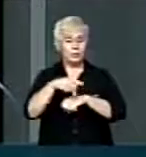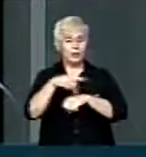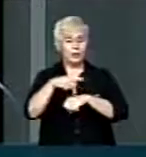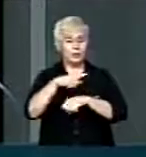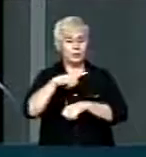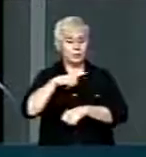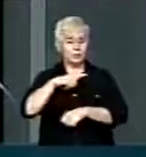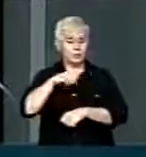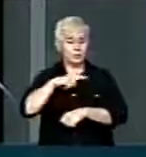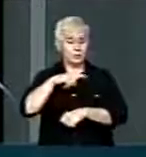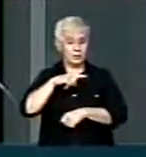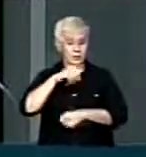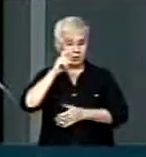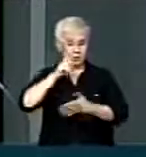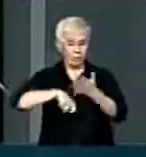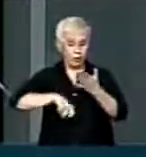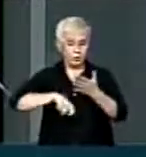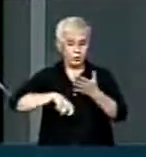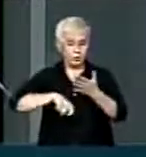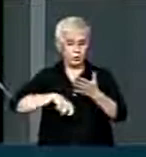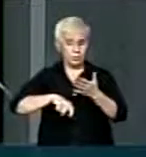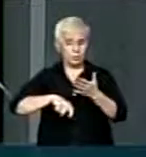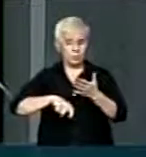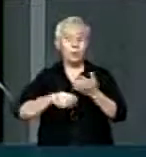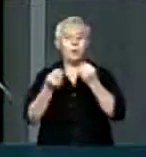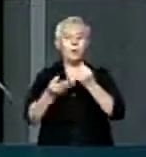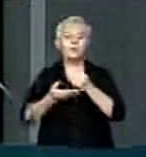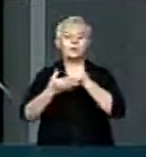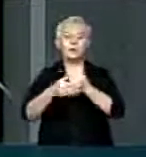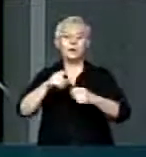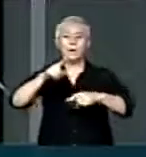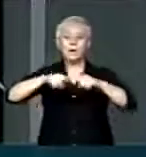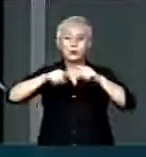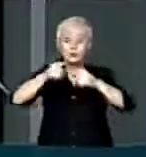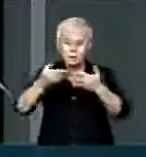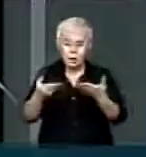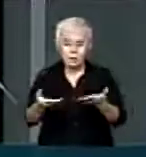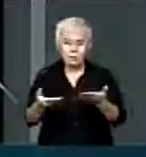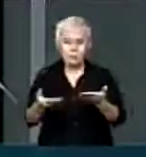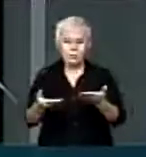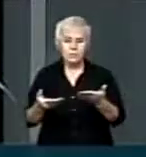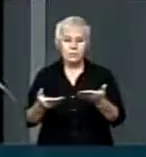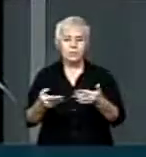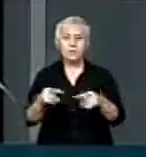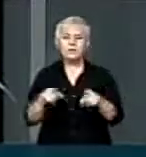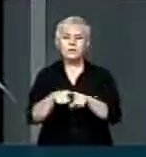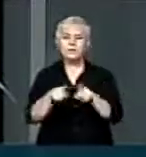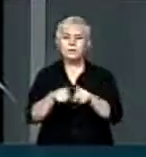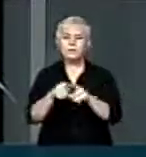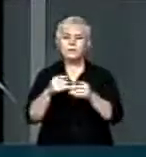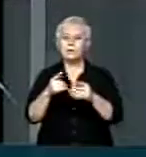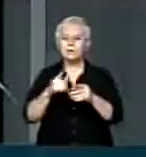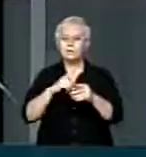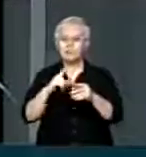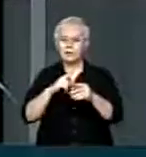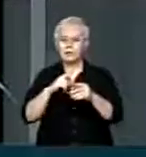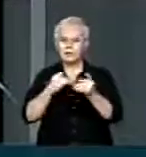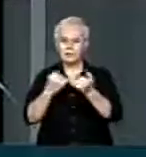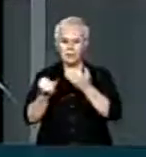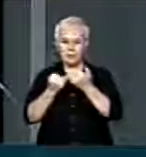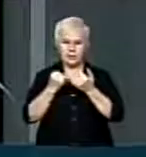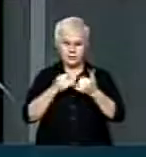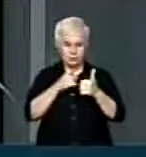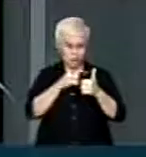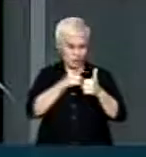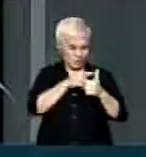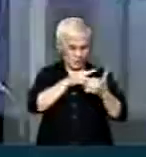sobre produção, gente. E além do ICM, que vai formando aquele que a gente chama de efeito dominó, efeito